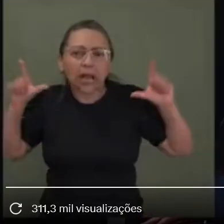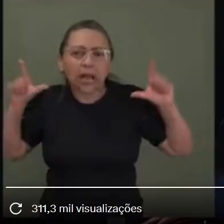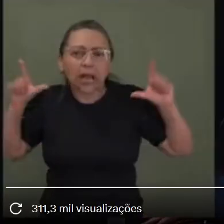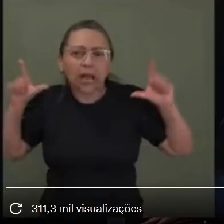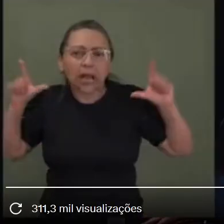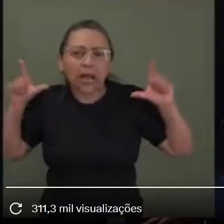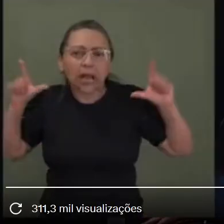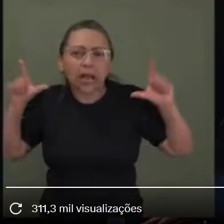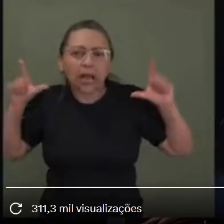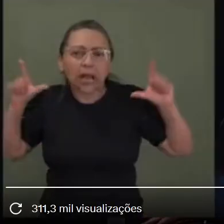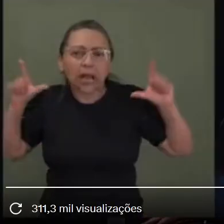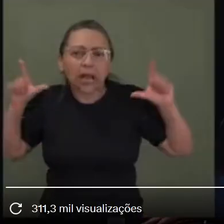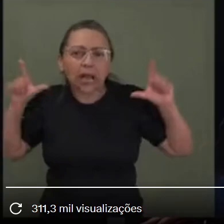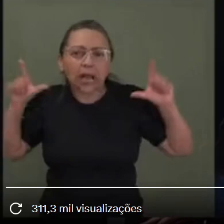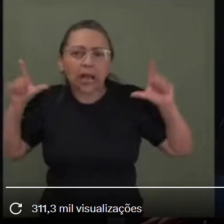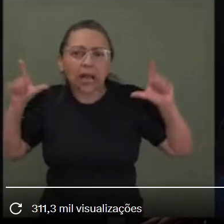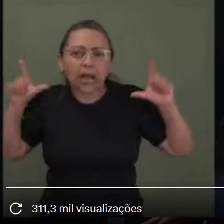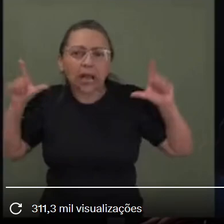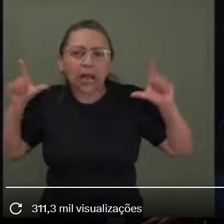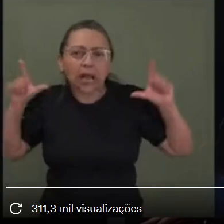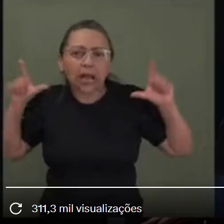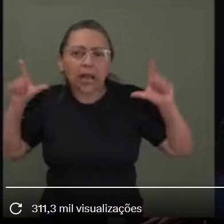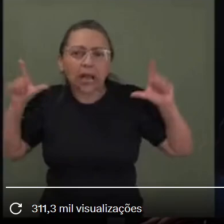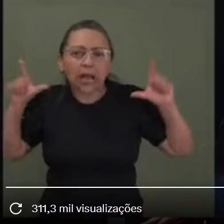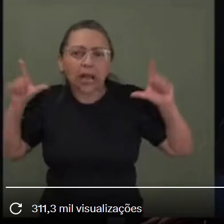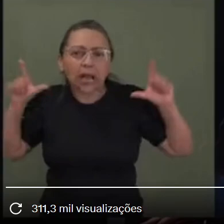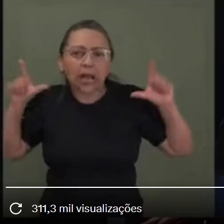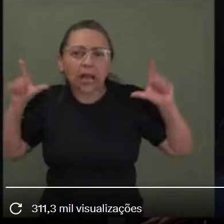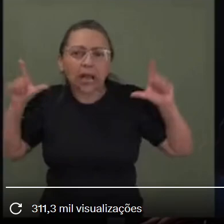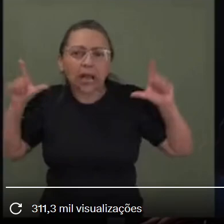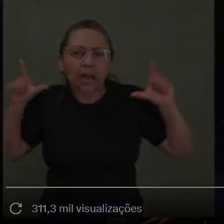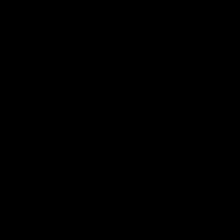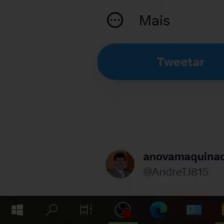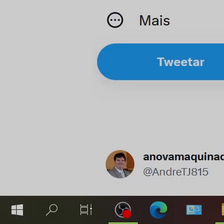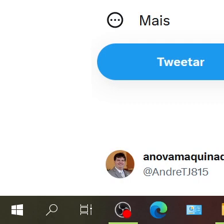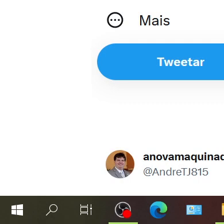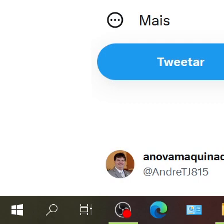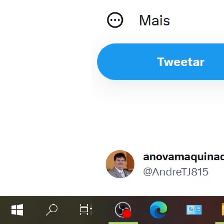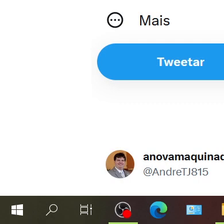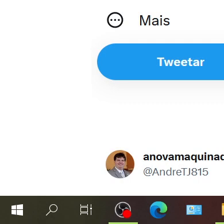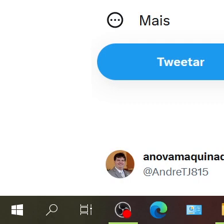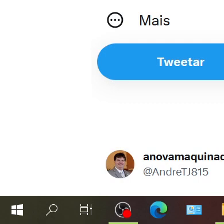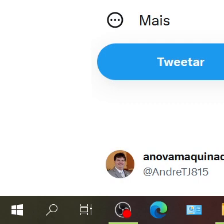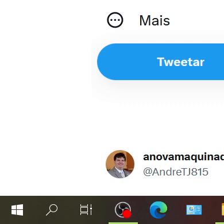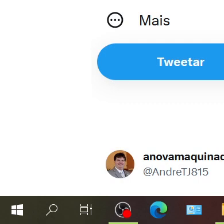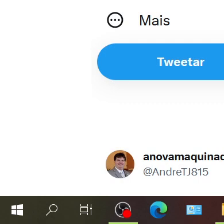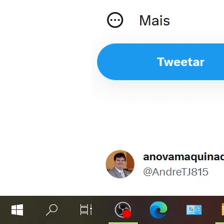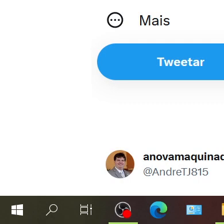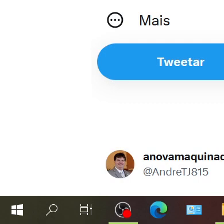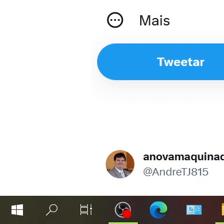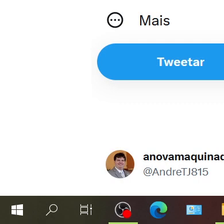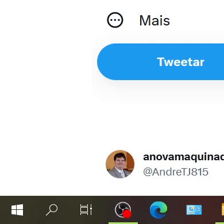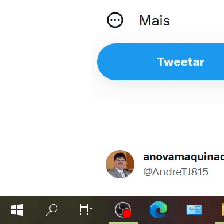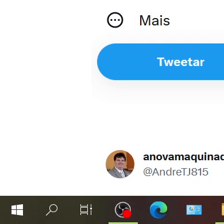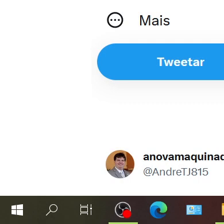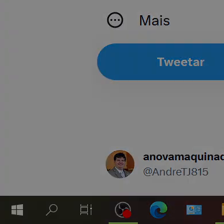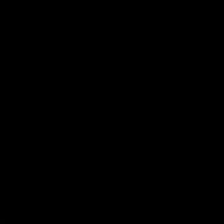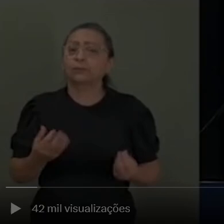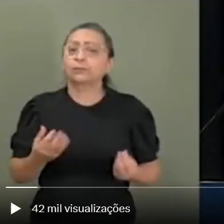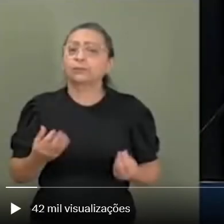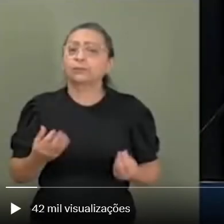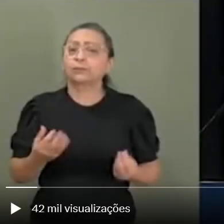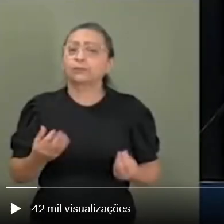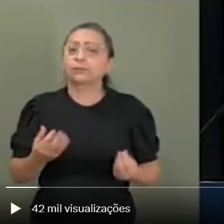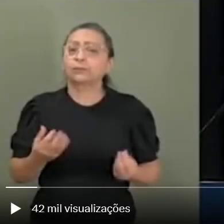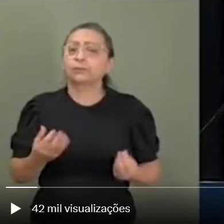Federal Olha gente Pera aí que eu vou mostrar para vocês o outro vídeo dele O outro vídeo dele